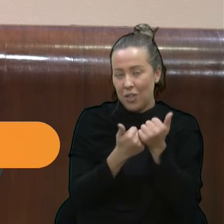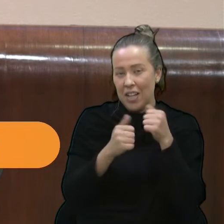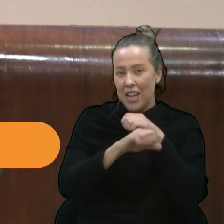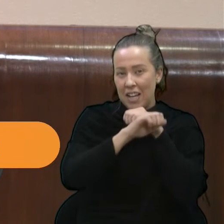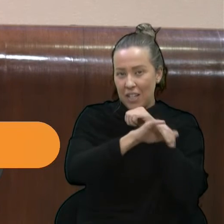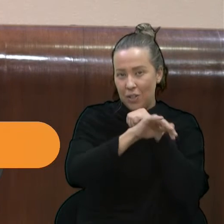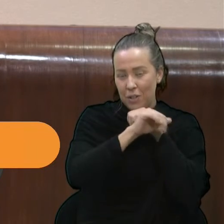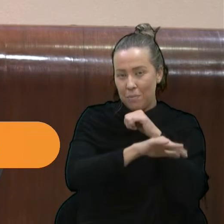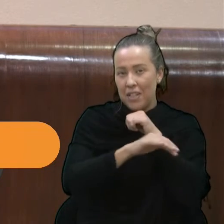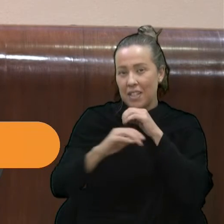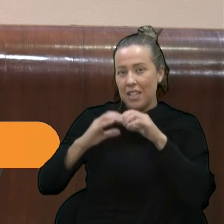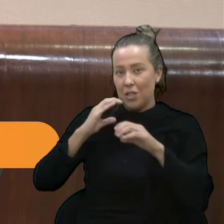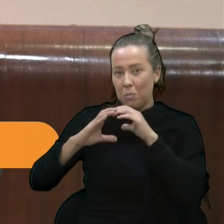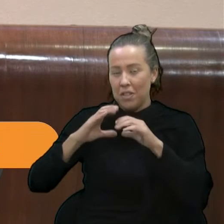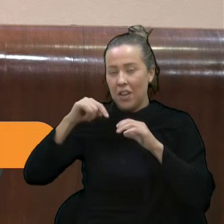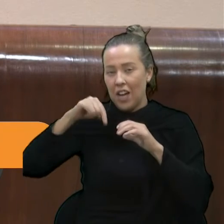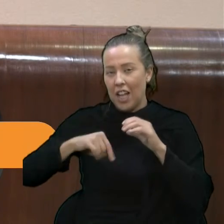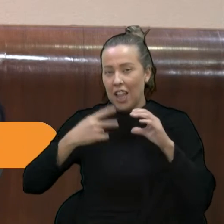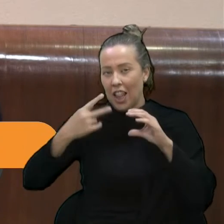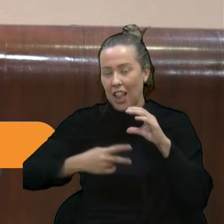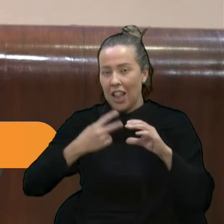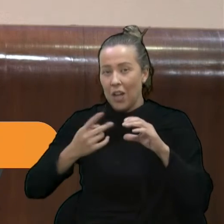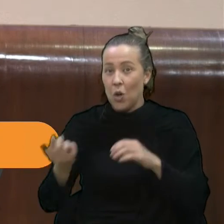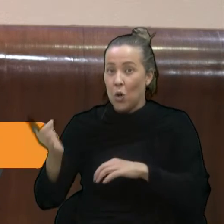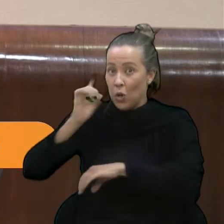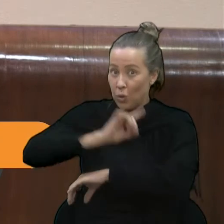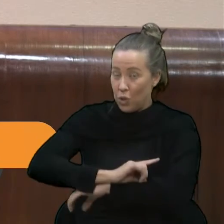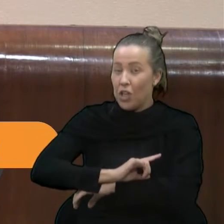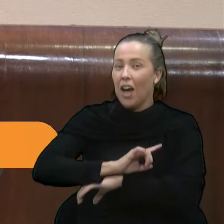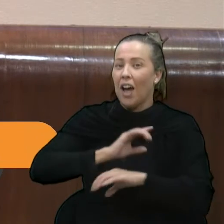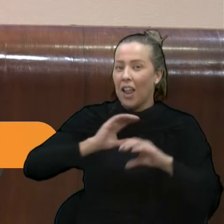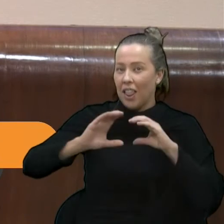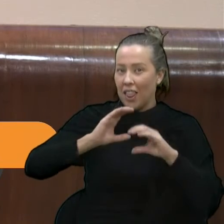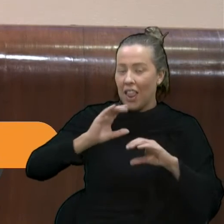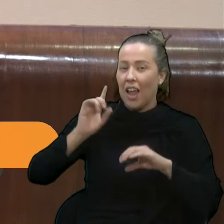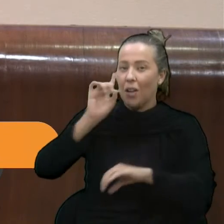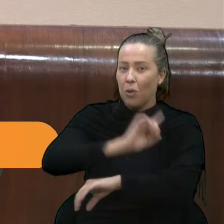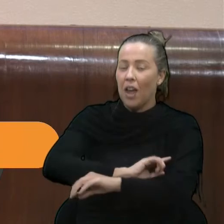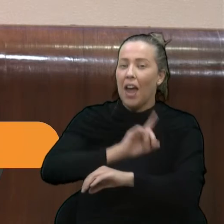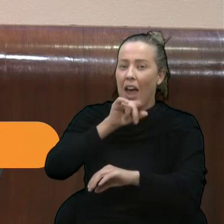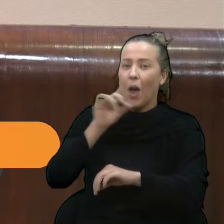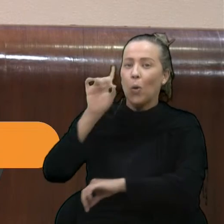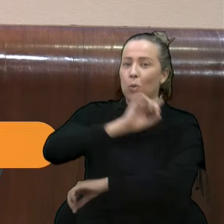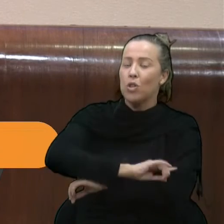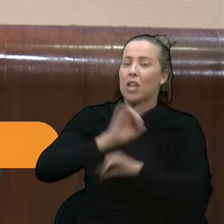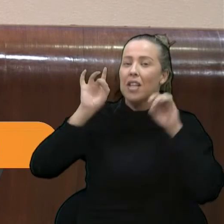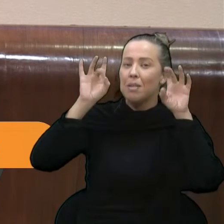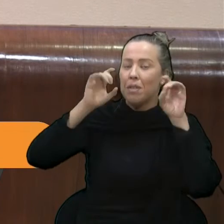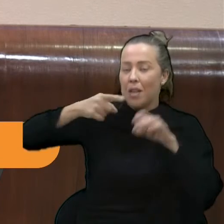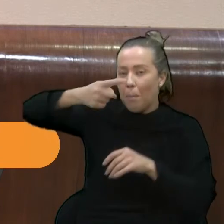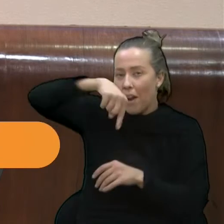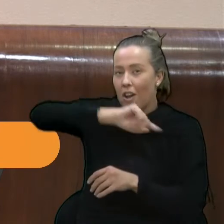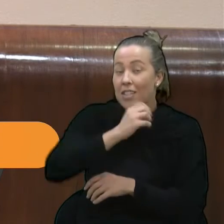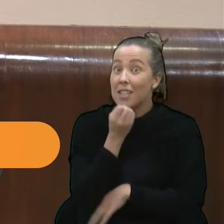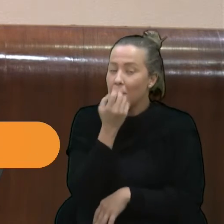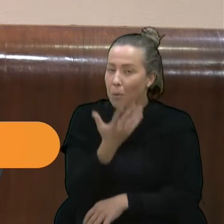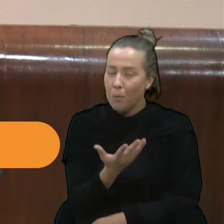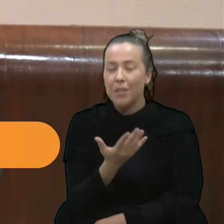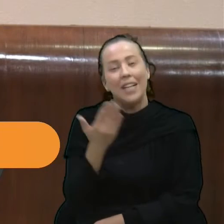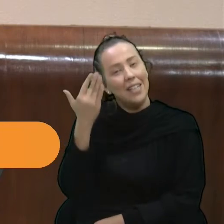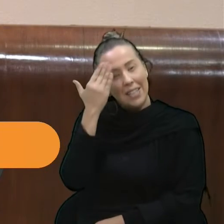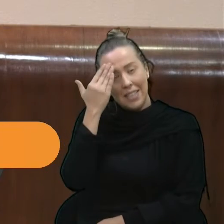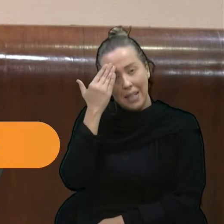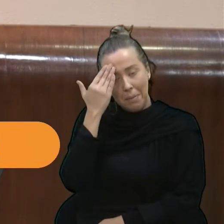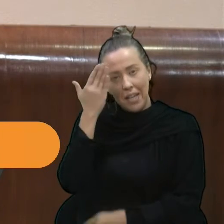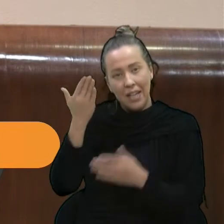de comunicação aqui da Câmara de Vereadores. O Dia dos Comunicadores é um dia especial para todos nós. E que bom saber que